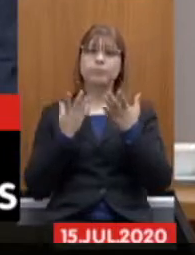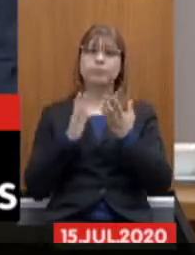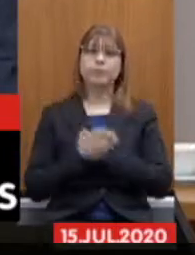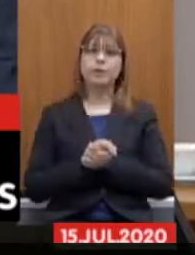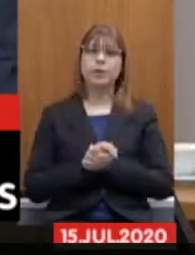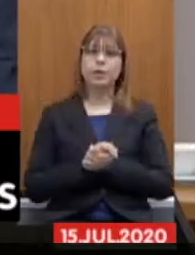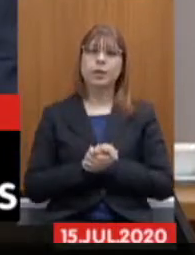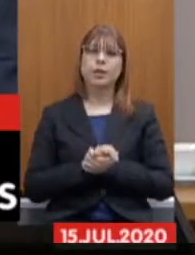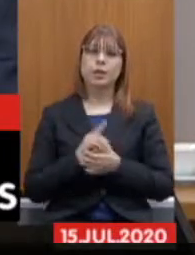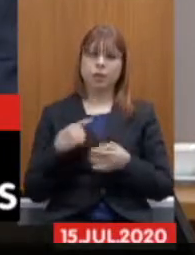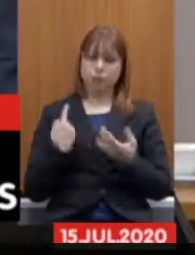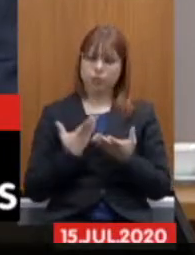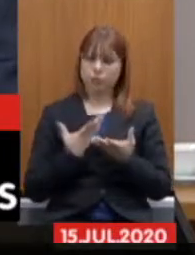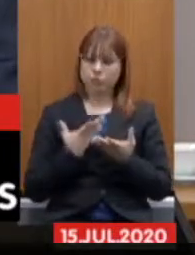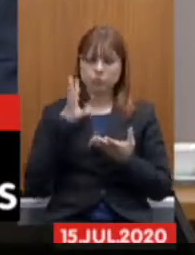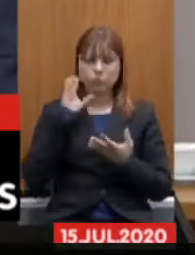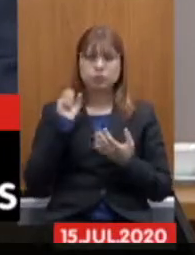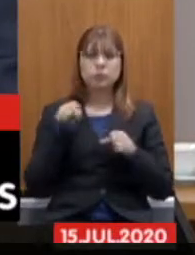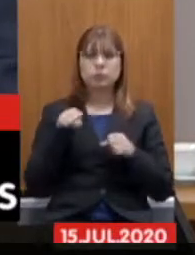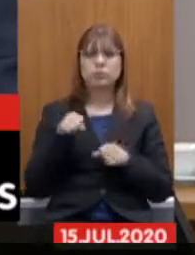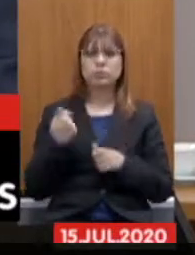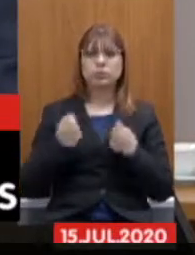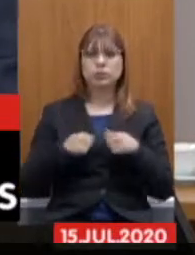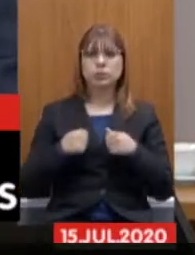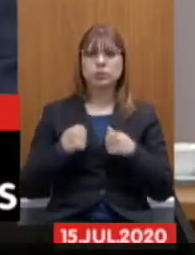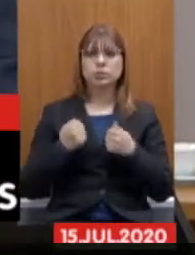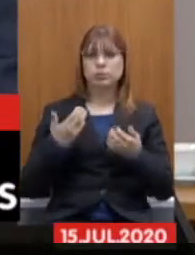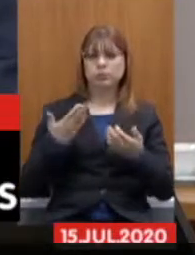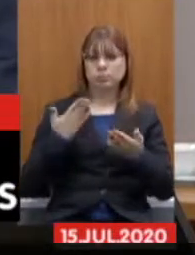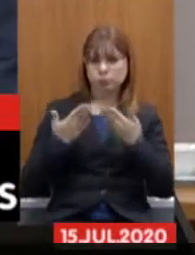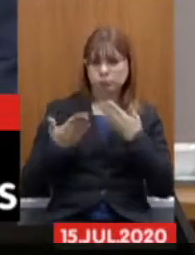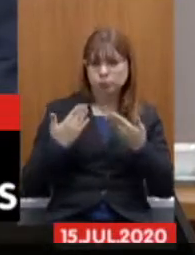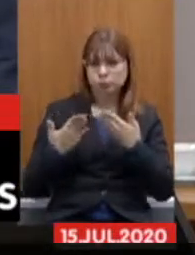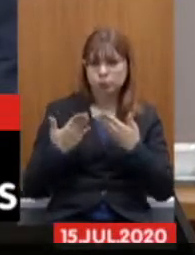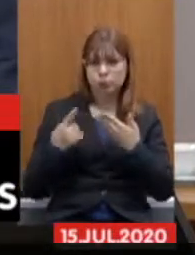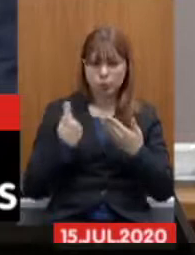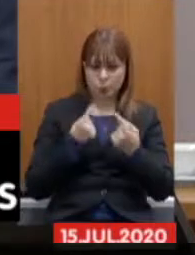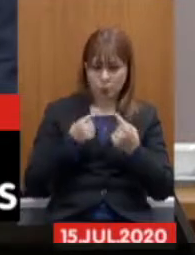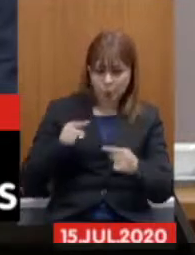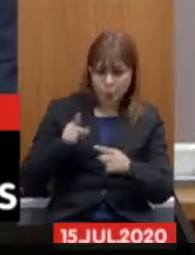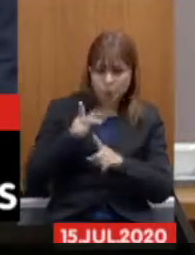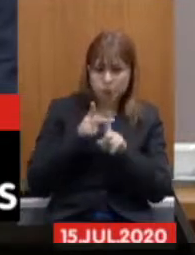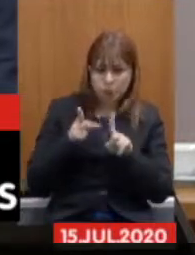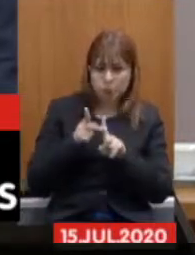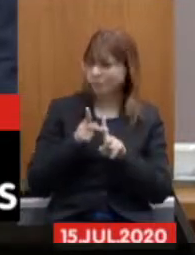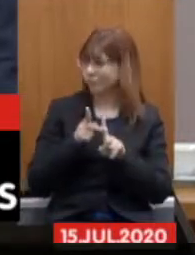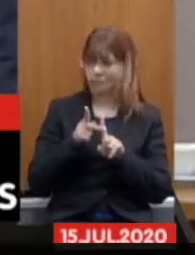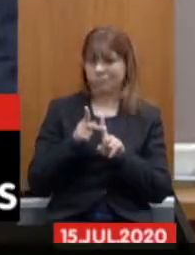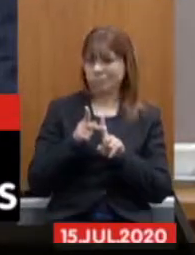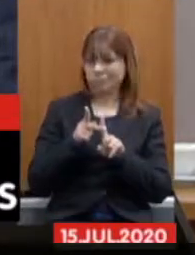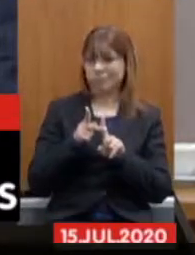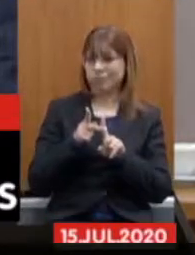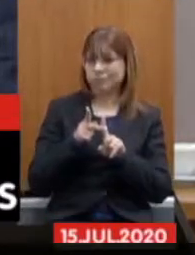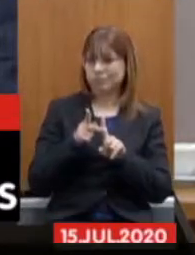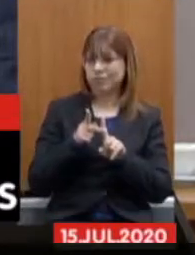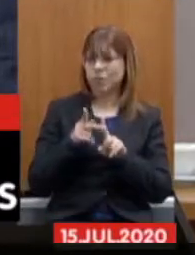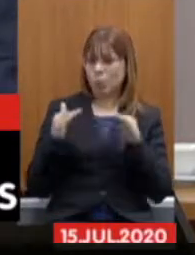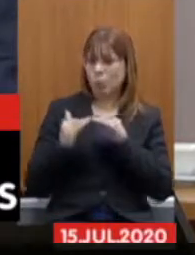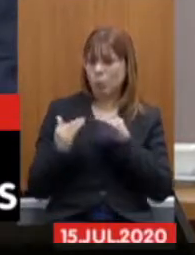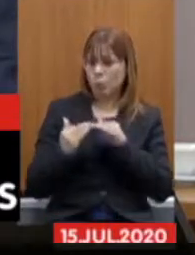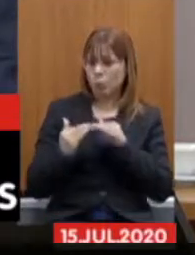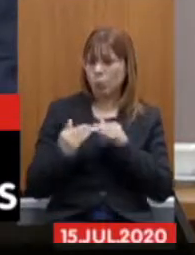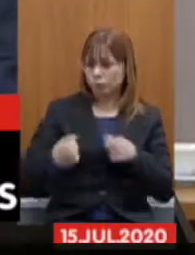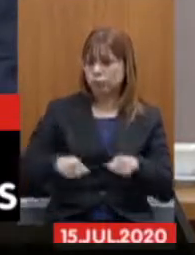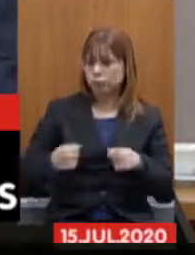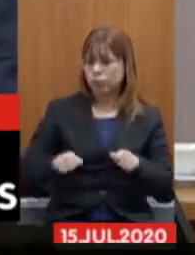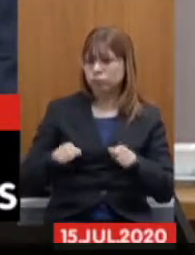defendemos um diálogo que não somos contra a previdência muito pelo contrário achamos que ela é necessária e que